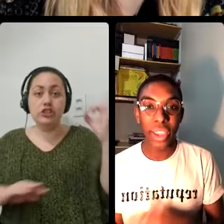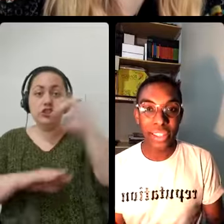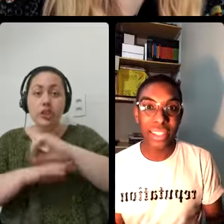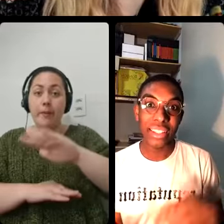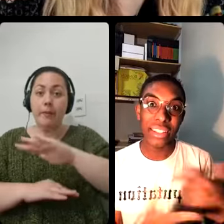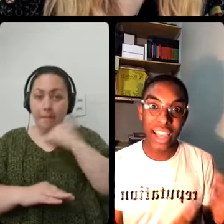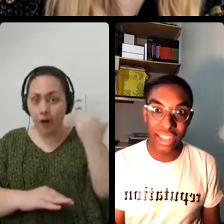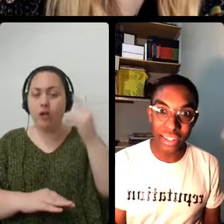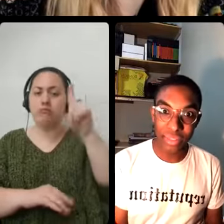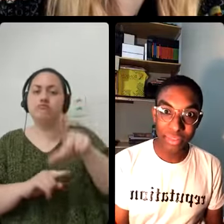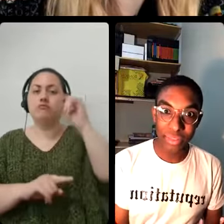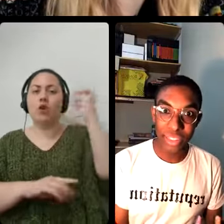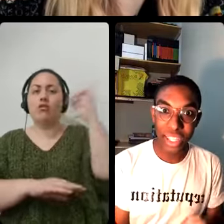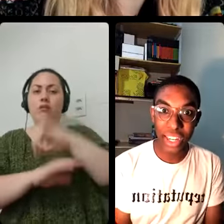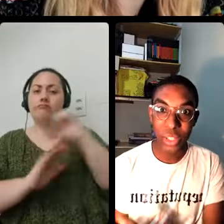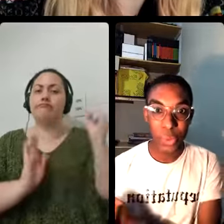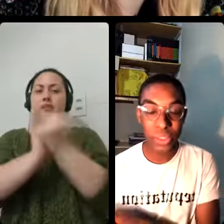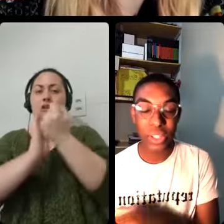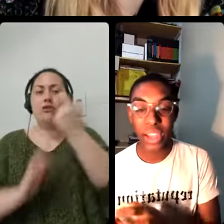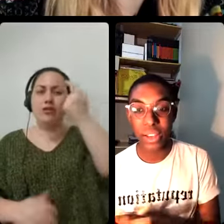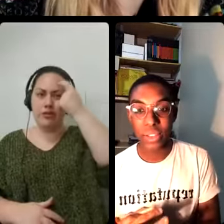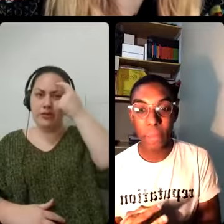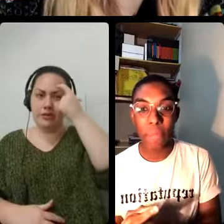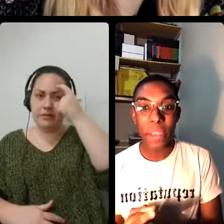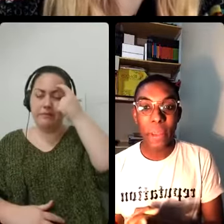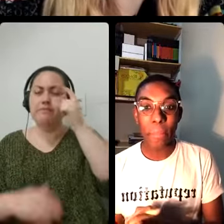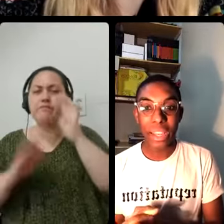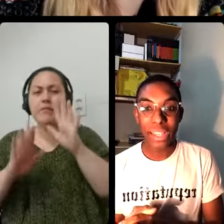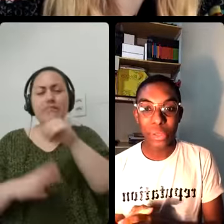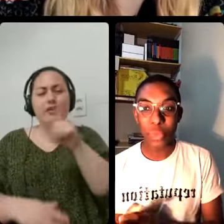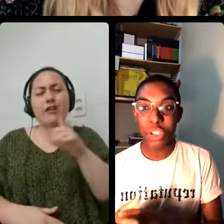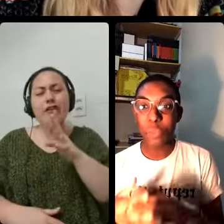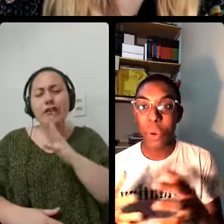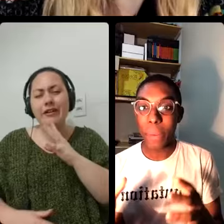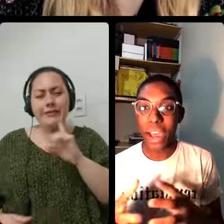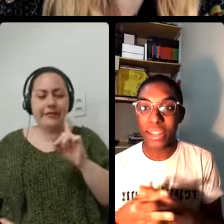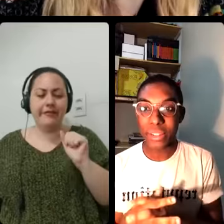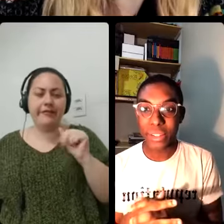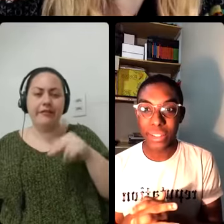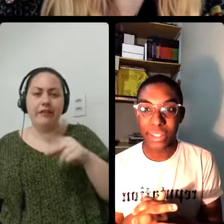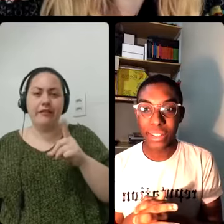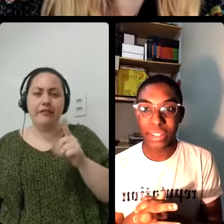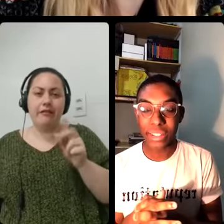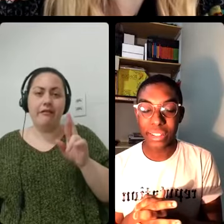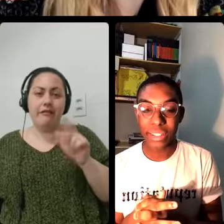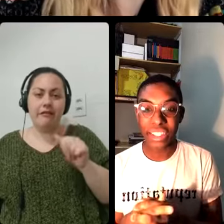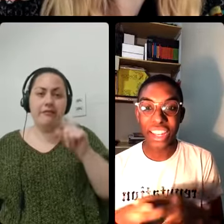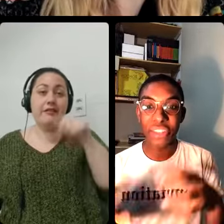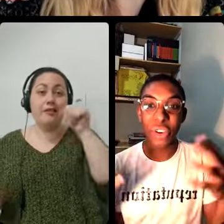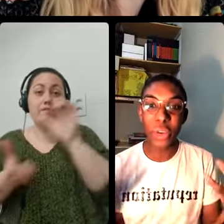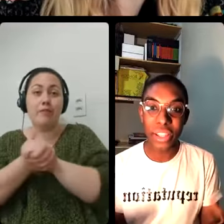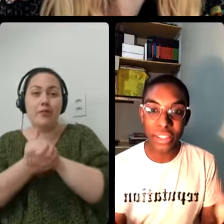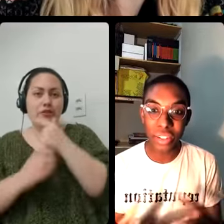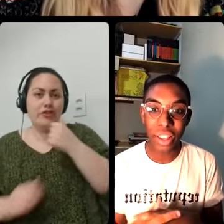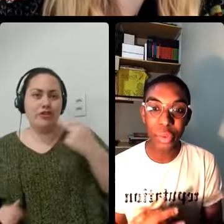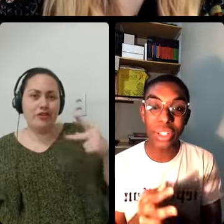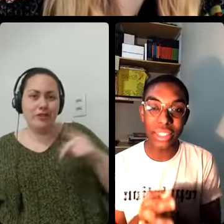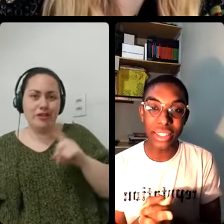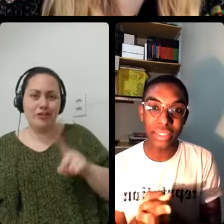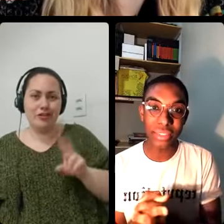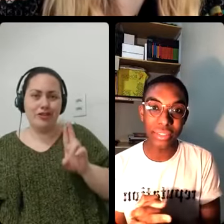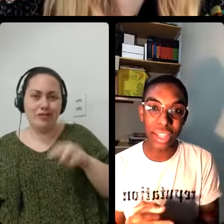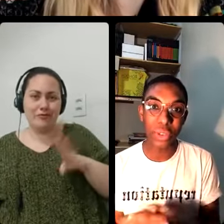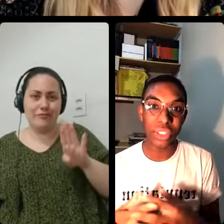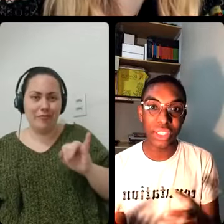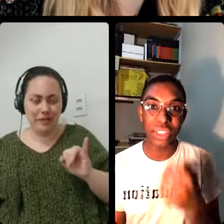alguém conheça a Dandara, que era a esposa dele, né? Mas o Zumbi dos Palmares, ele foi conhecido, ele era um